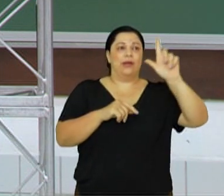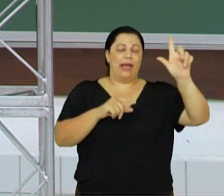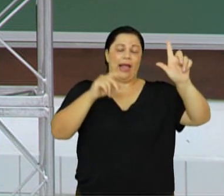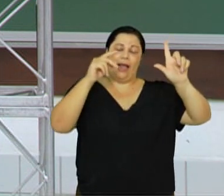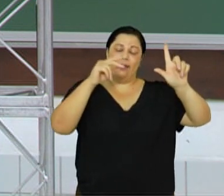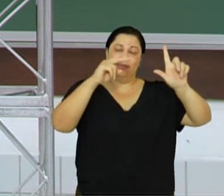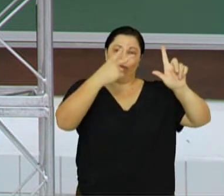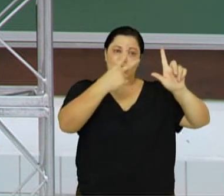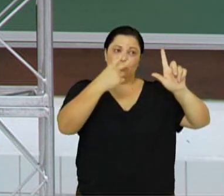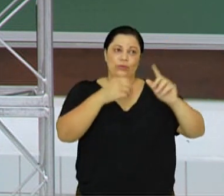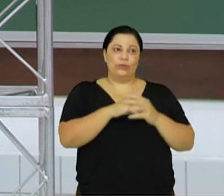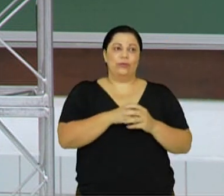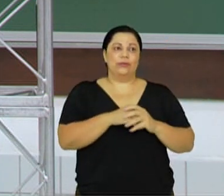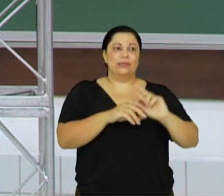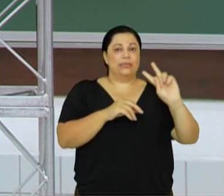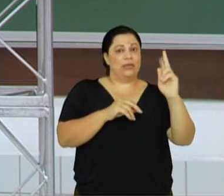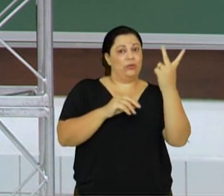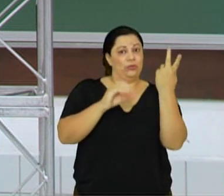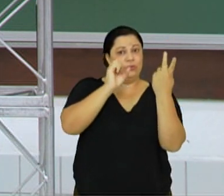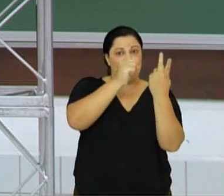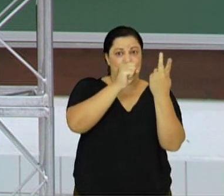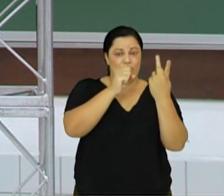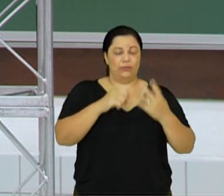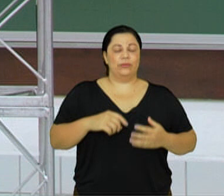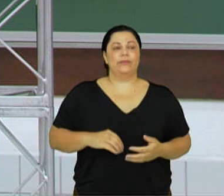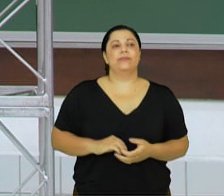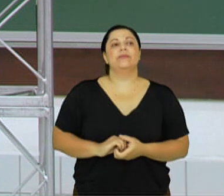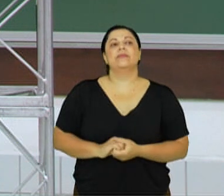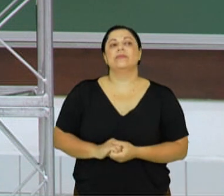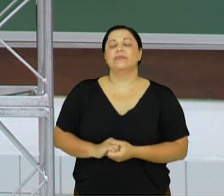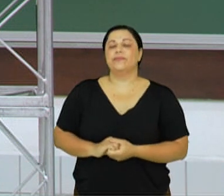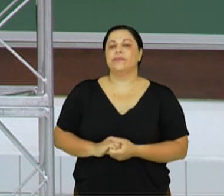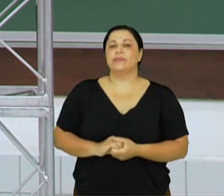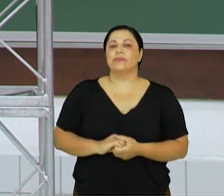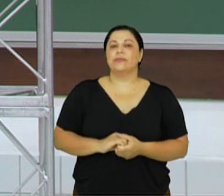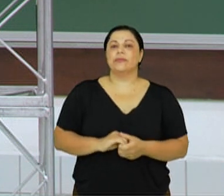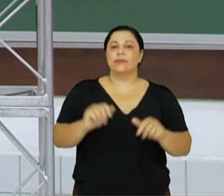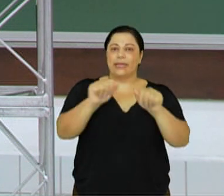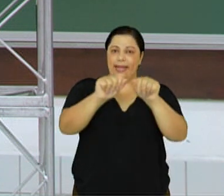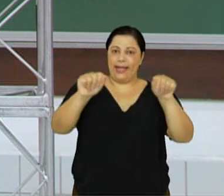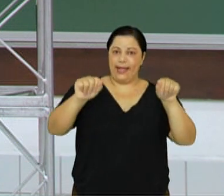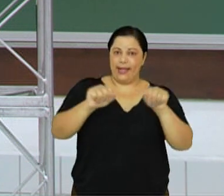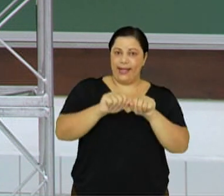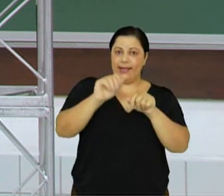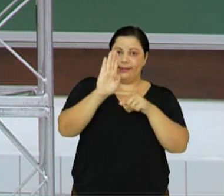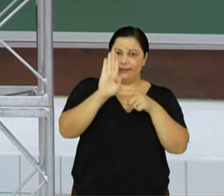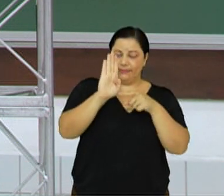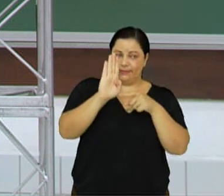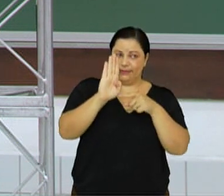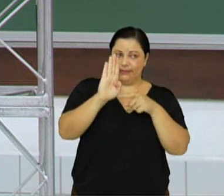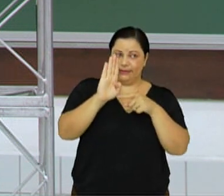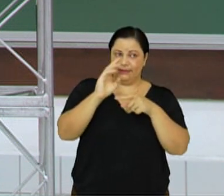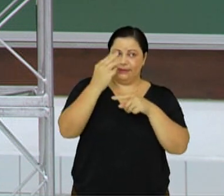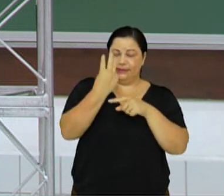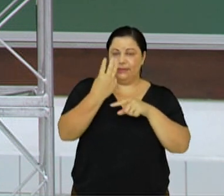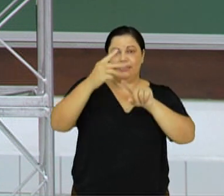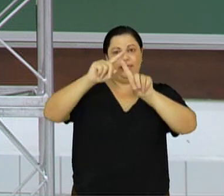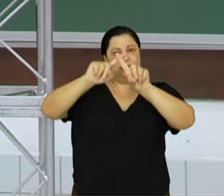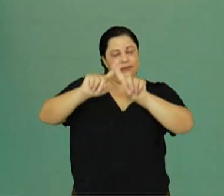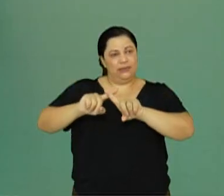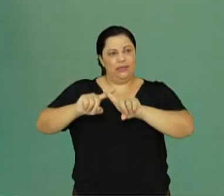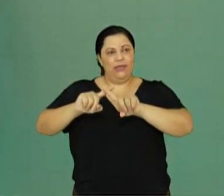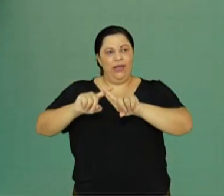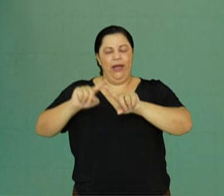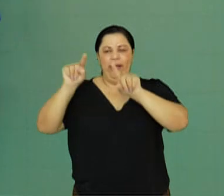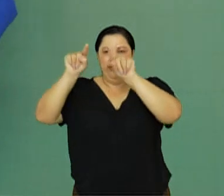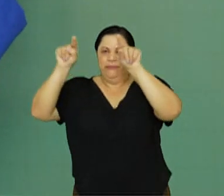chamar da área da base, da nossa pirâmide. A nossa área da base vai ser 3 vezes o lado, que vale 2